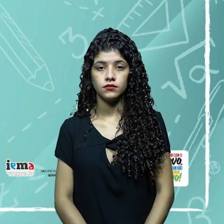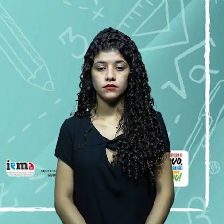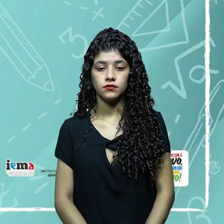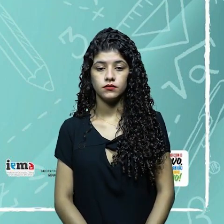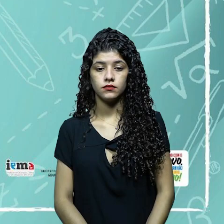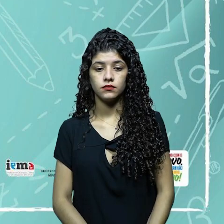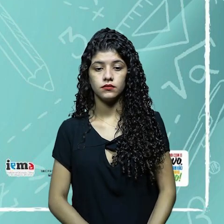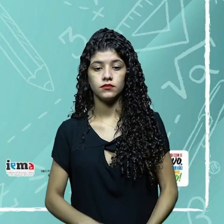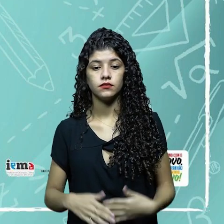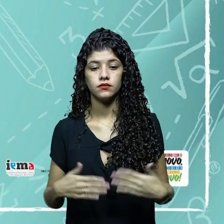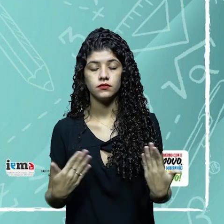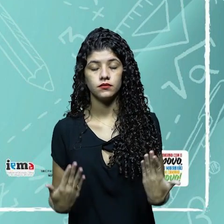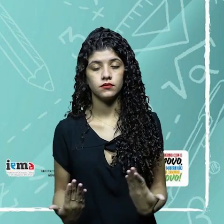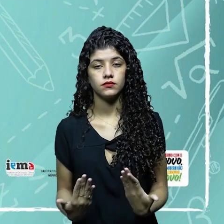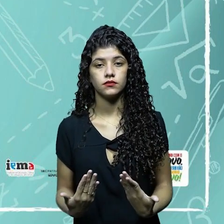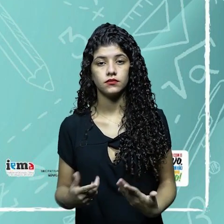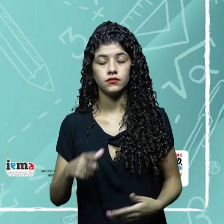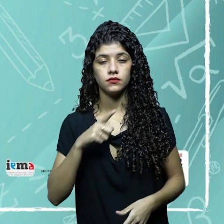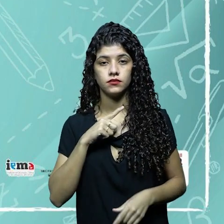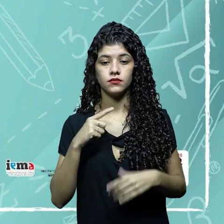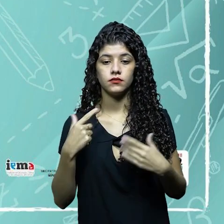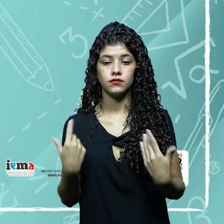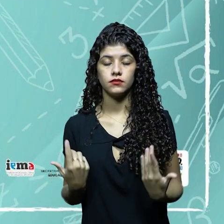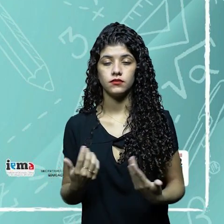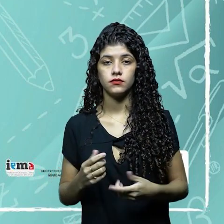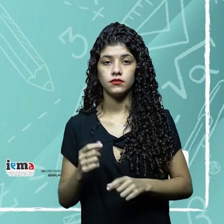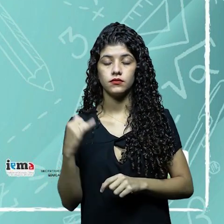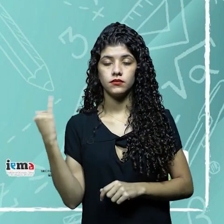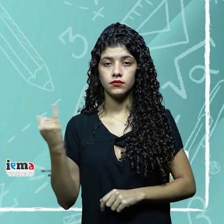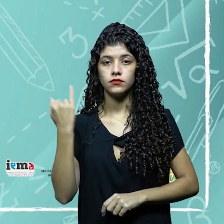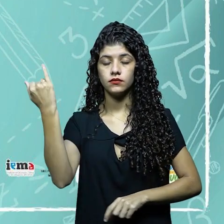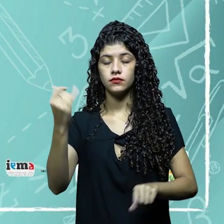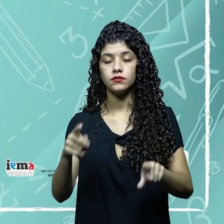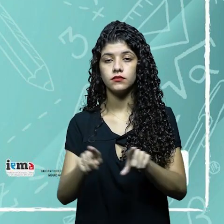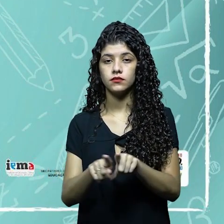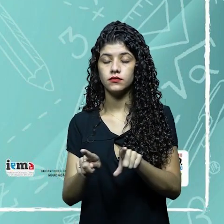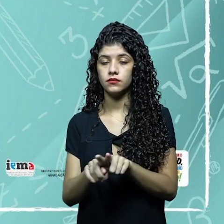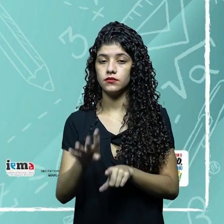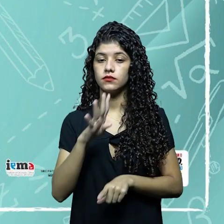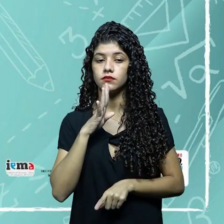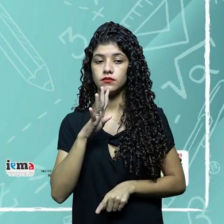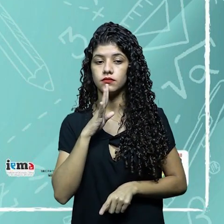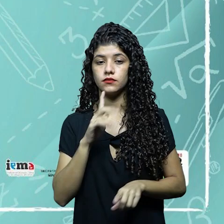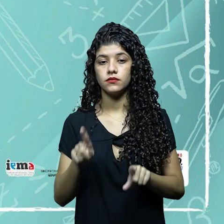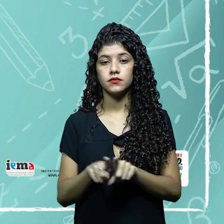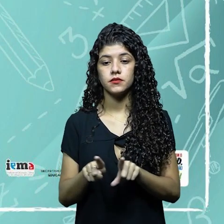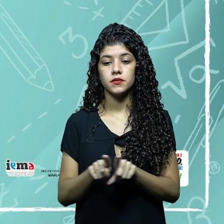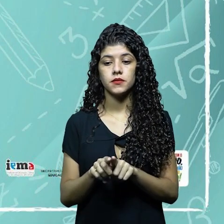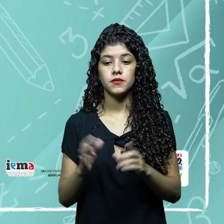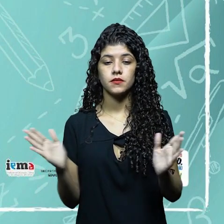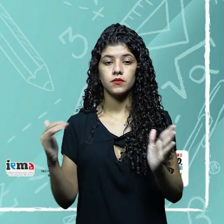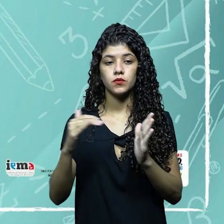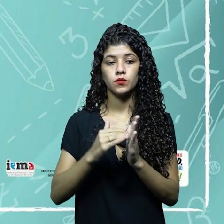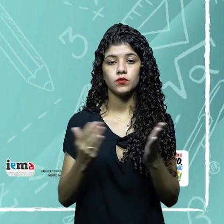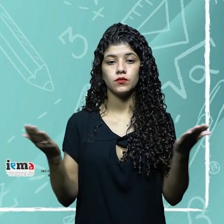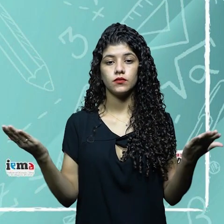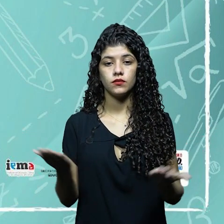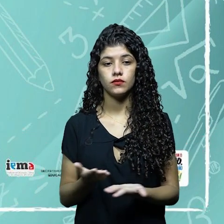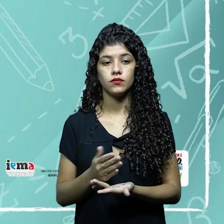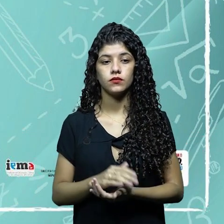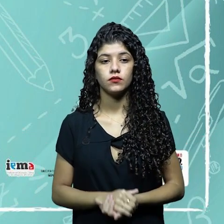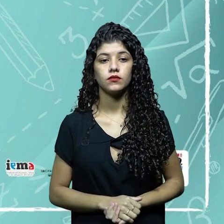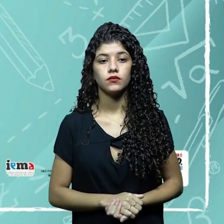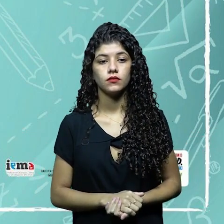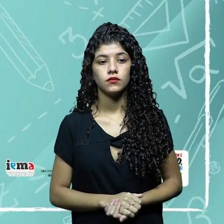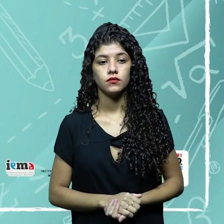gradiente, tá bom? Então, a achura também é importante você conhecer. E, por último,